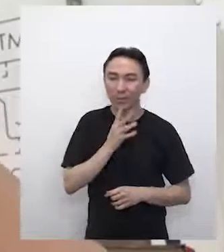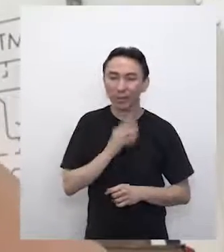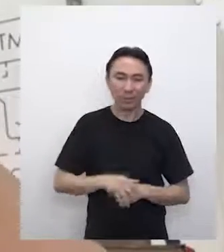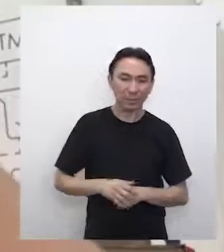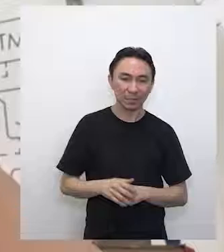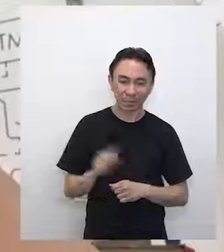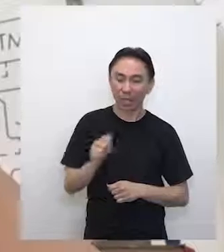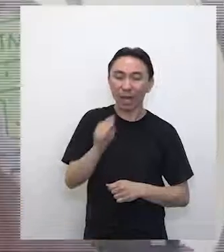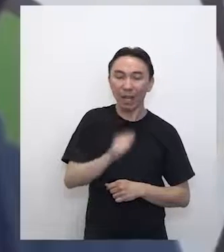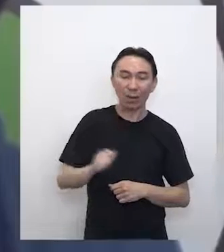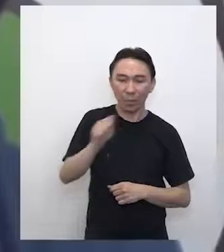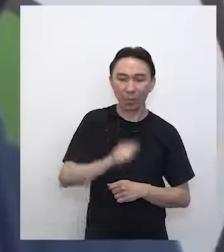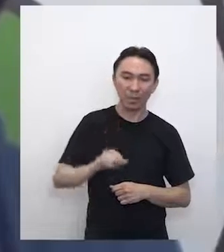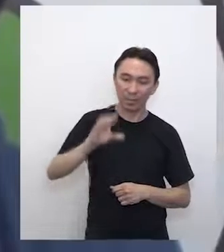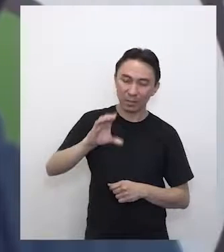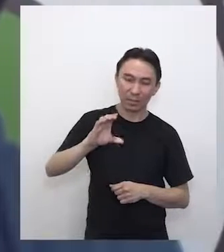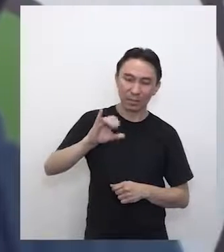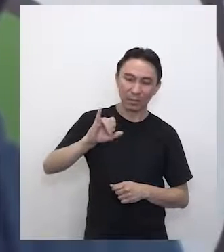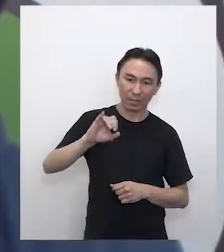é o @CIEBP,